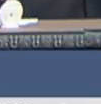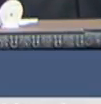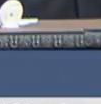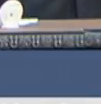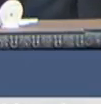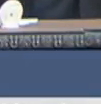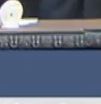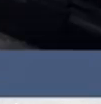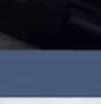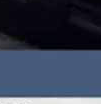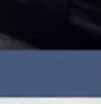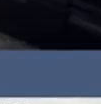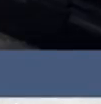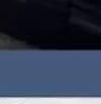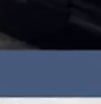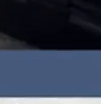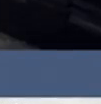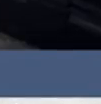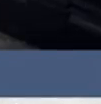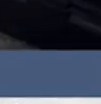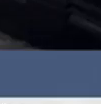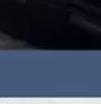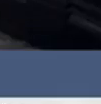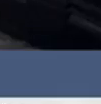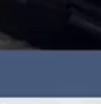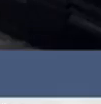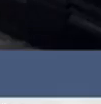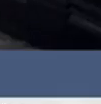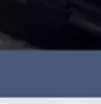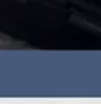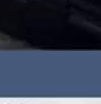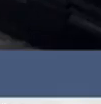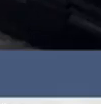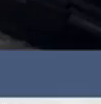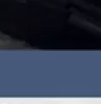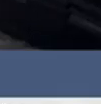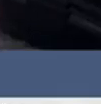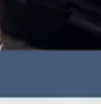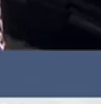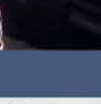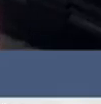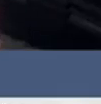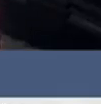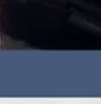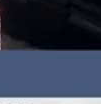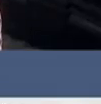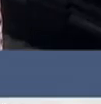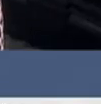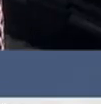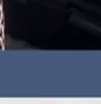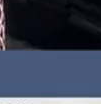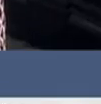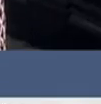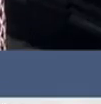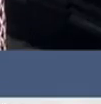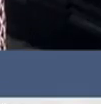Numa deferência especial do Luiz Paulo, a ata reflete com exatidão o ocorrido